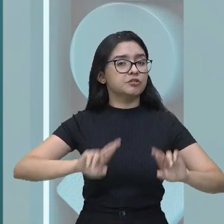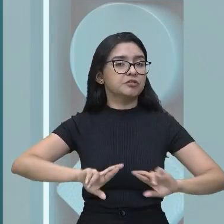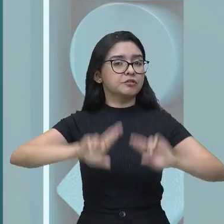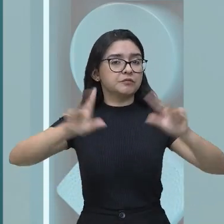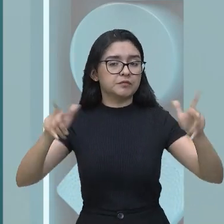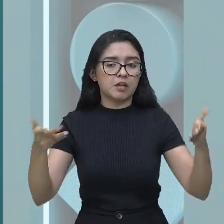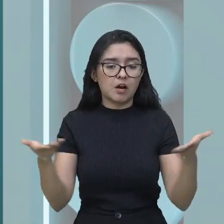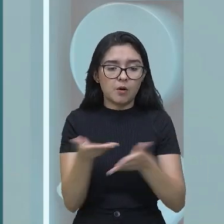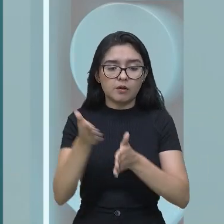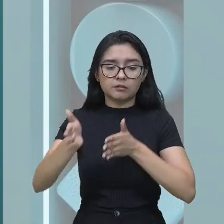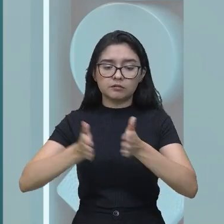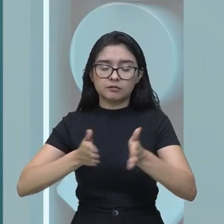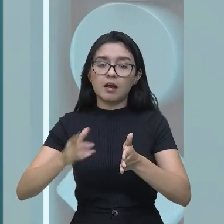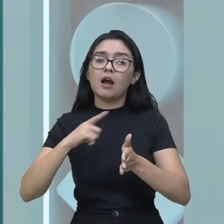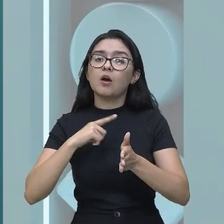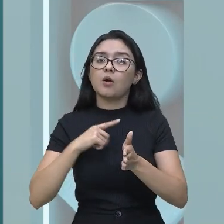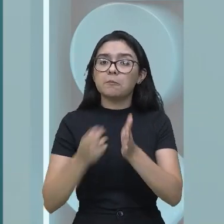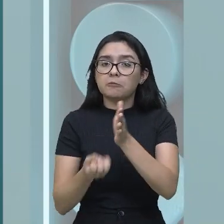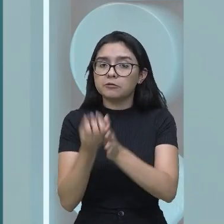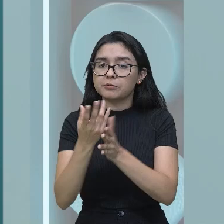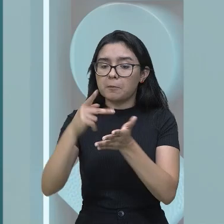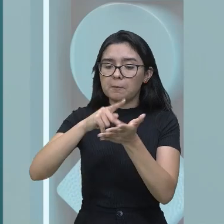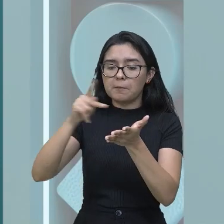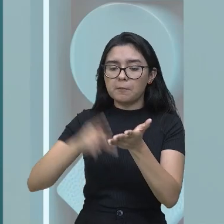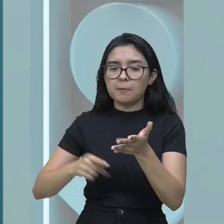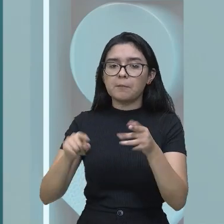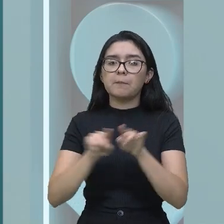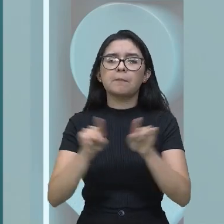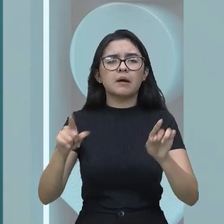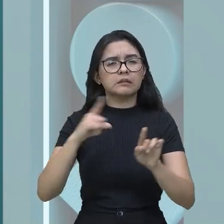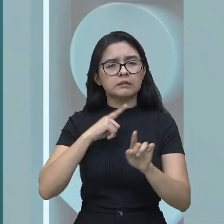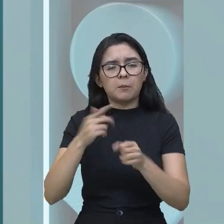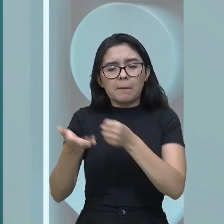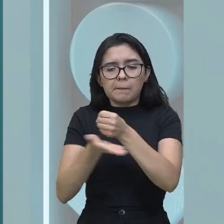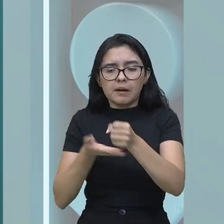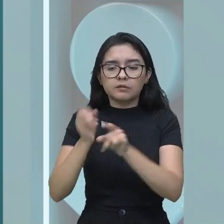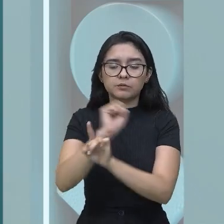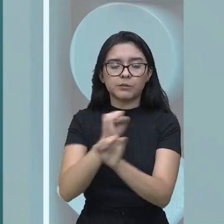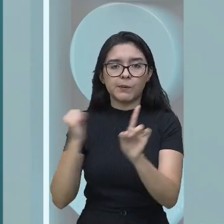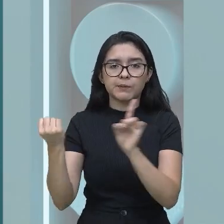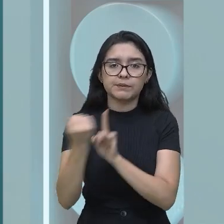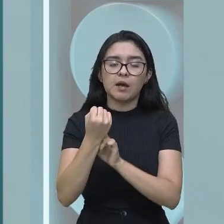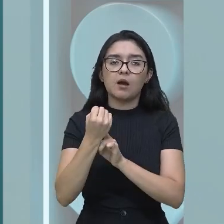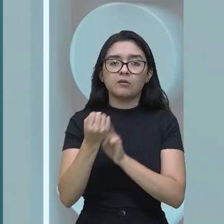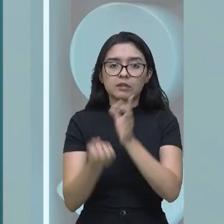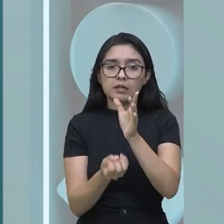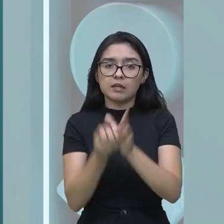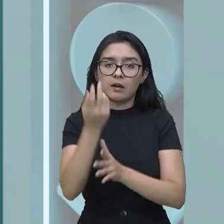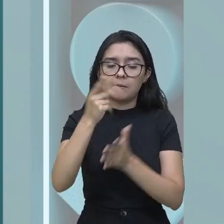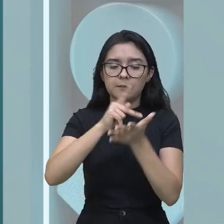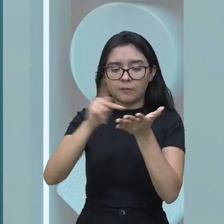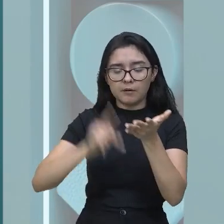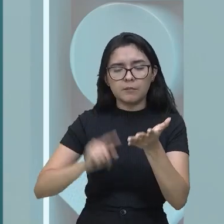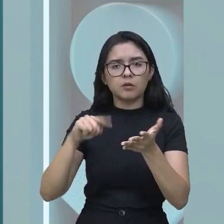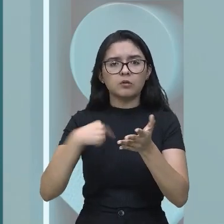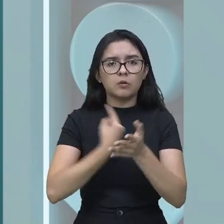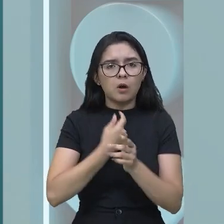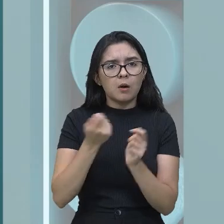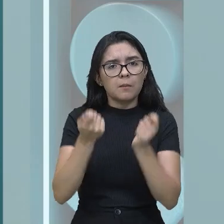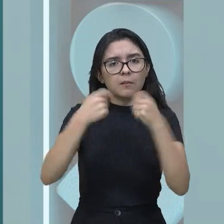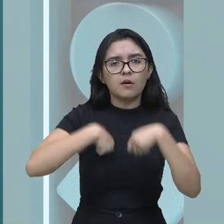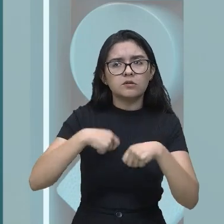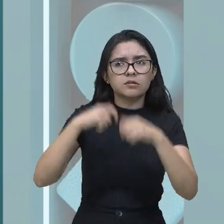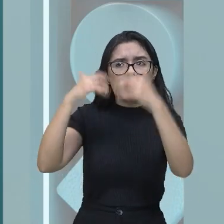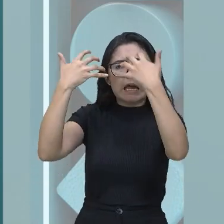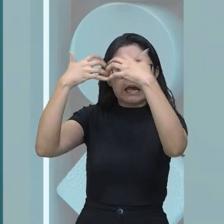vamos fazer poemas mas também com cunho social vamos fazer poemas para que nós possamos refletir sobre